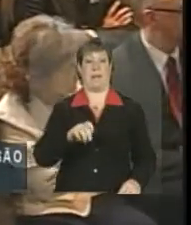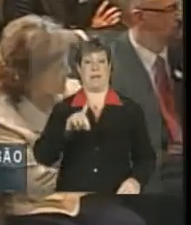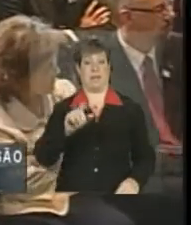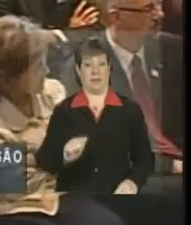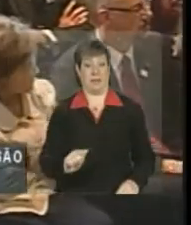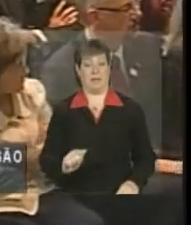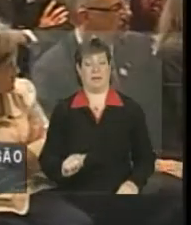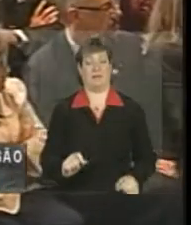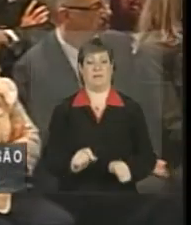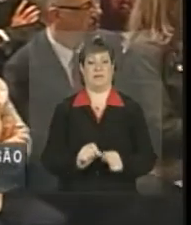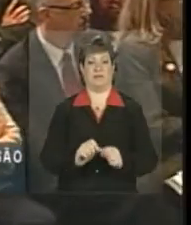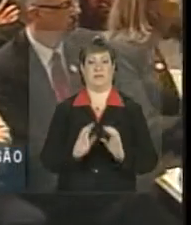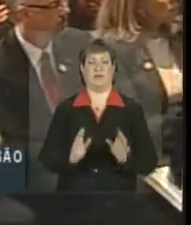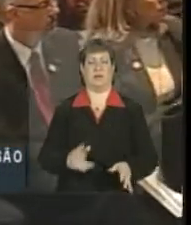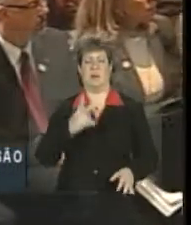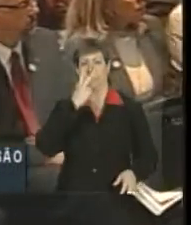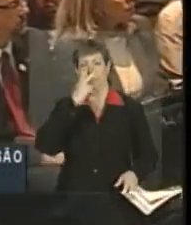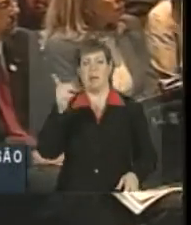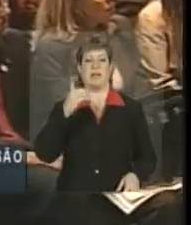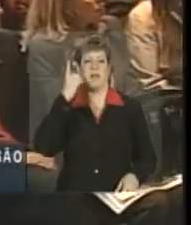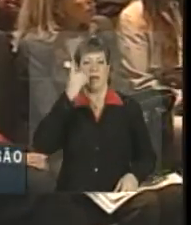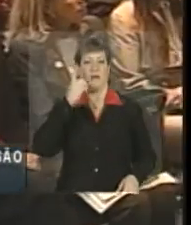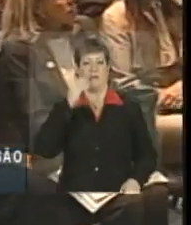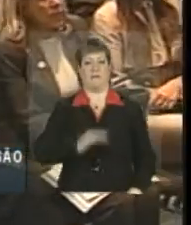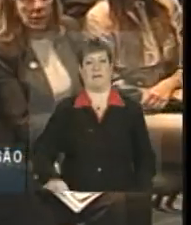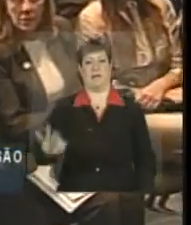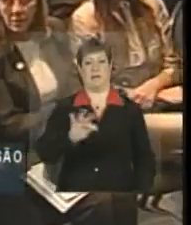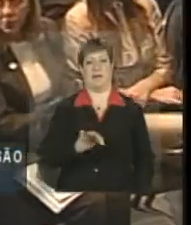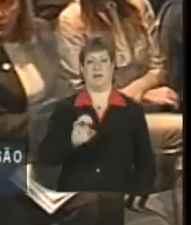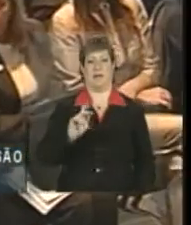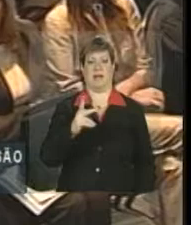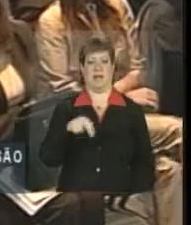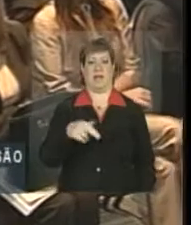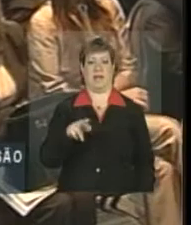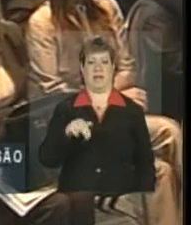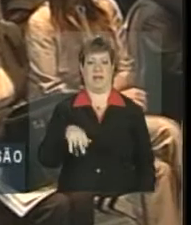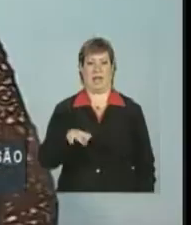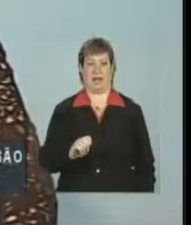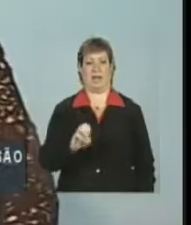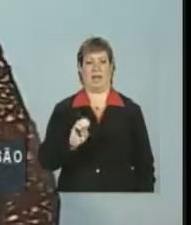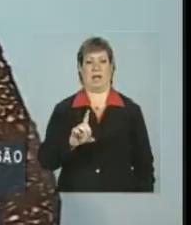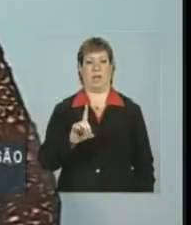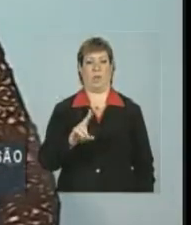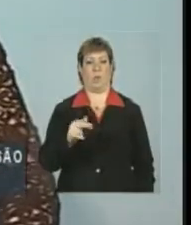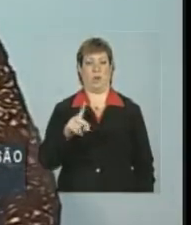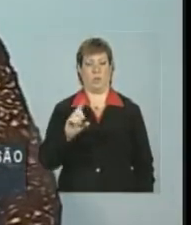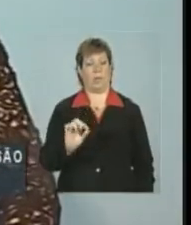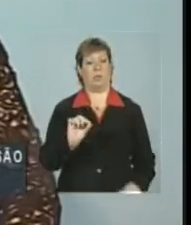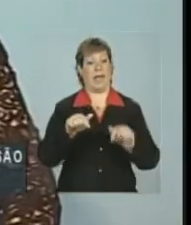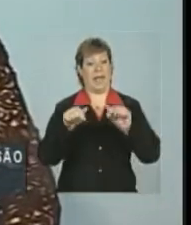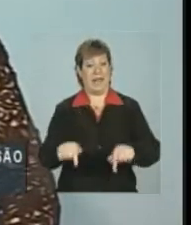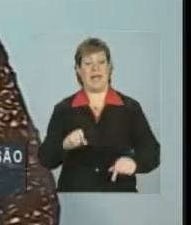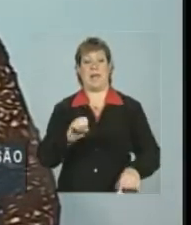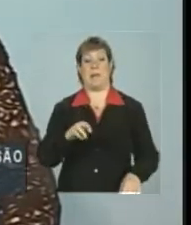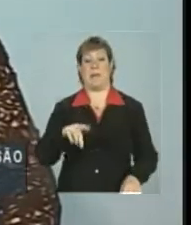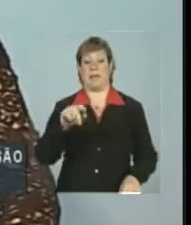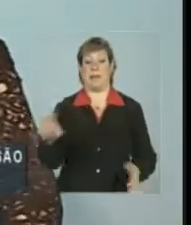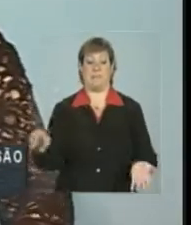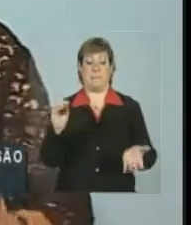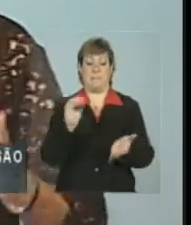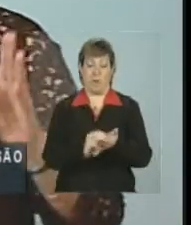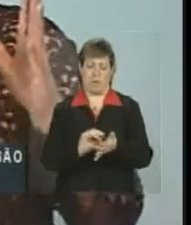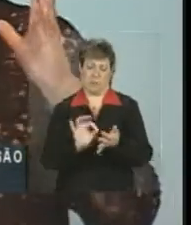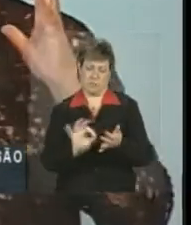não me engano, do deputado federal Henrique Eduardo, e nessa emenda colocaram